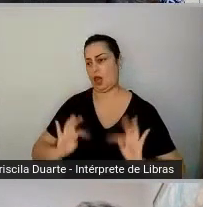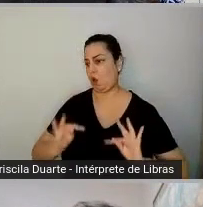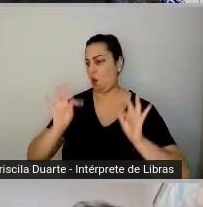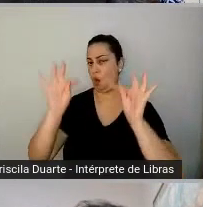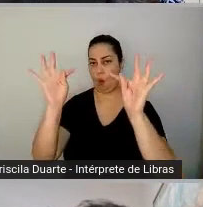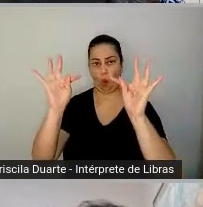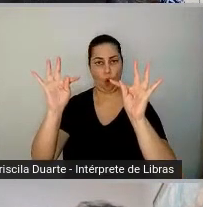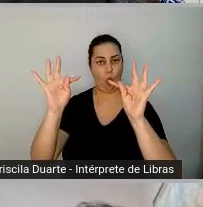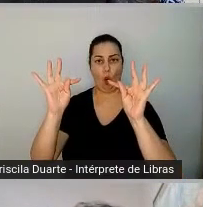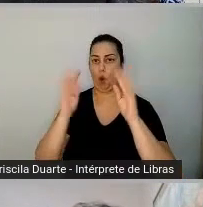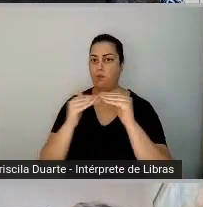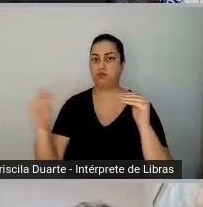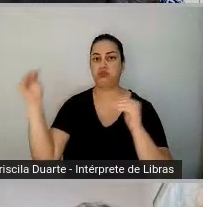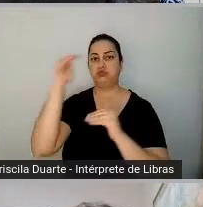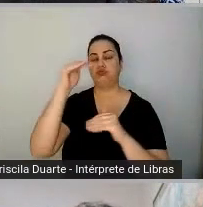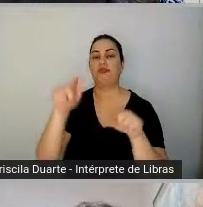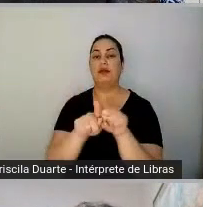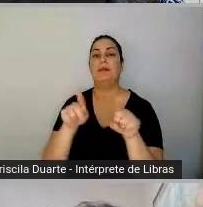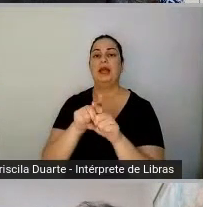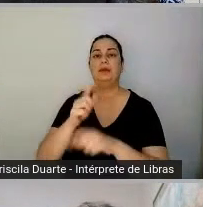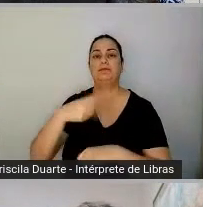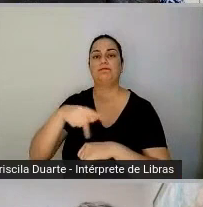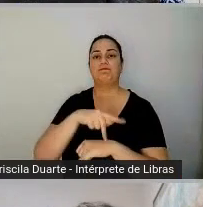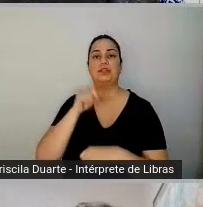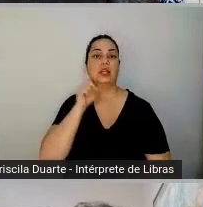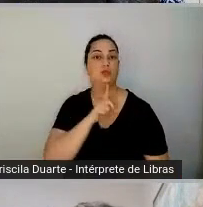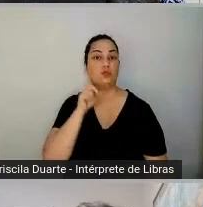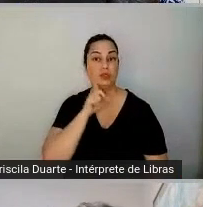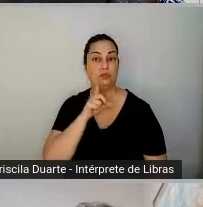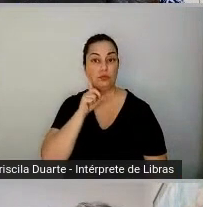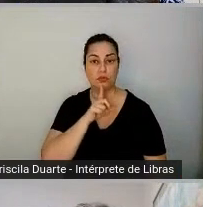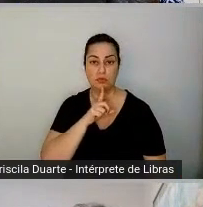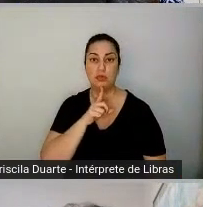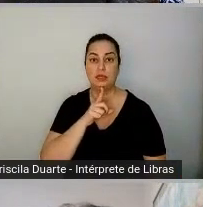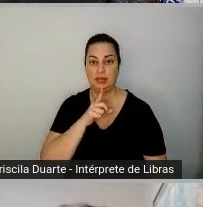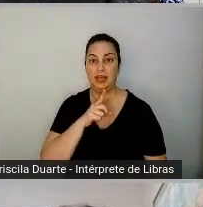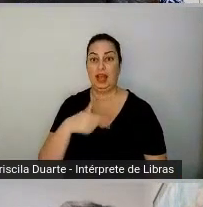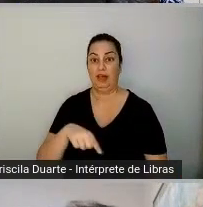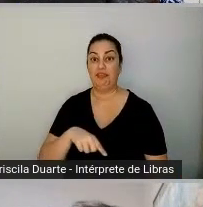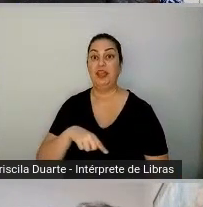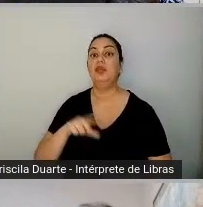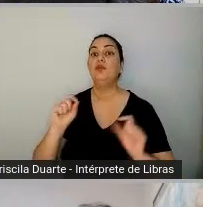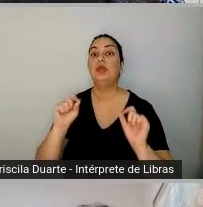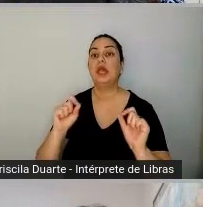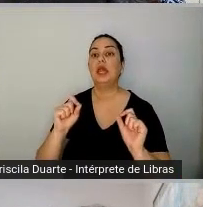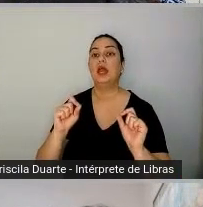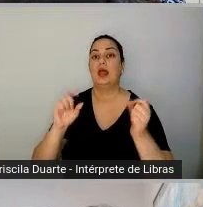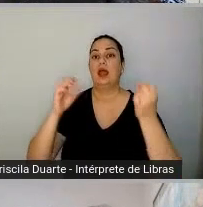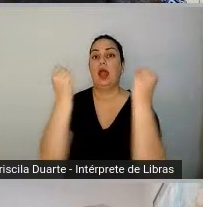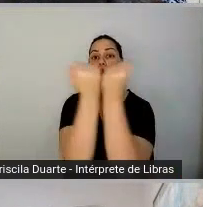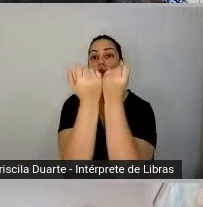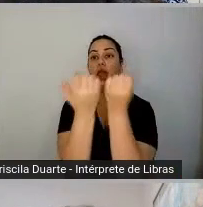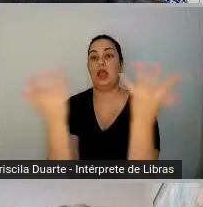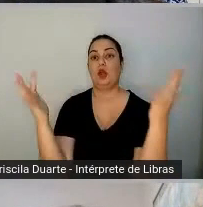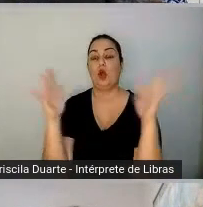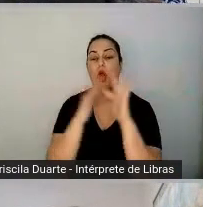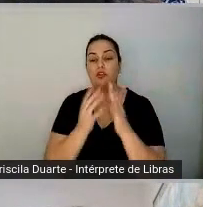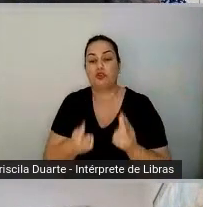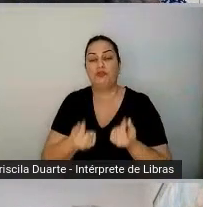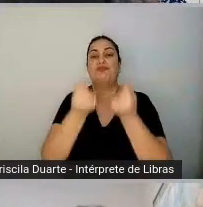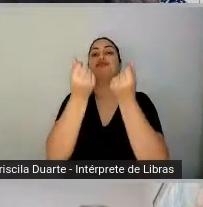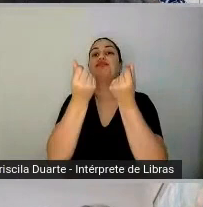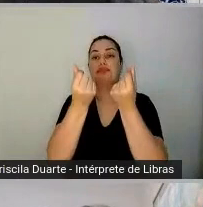né, Estados Unidos, por exemplo, eles têm desenvolvimento tecnológico e nós não? Porque lá se pega dívida para